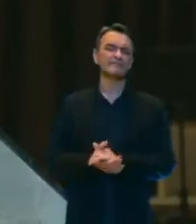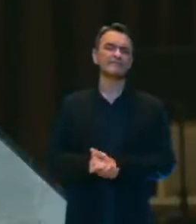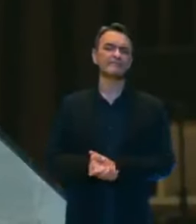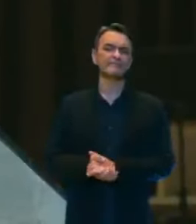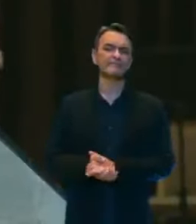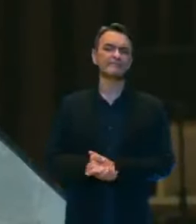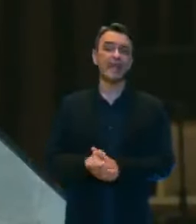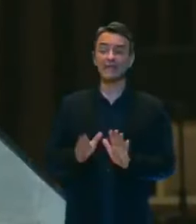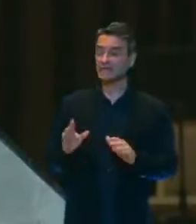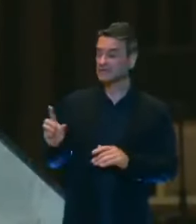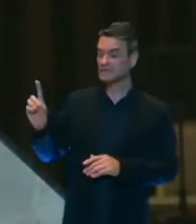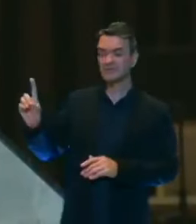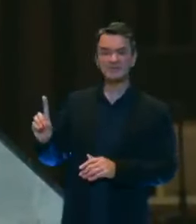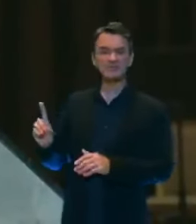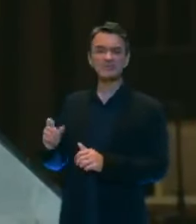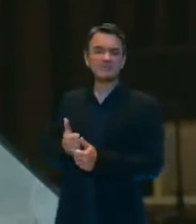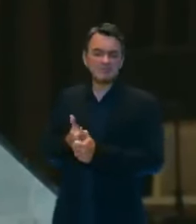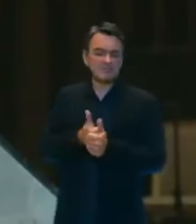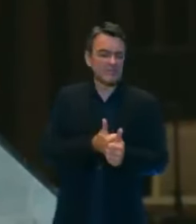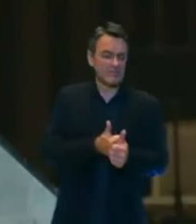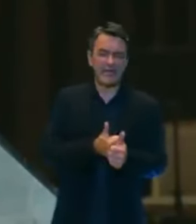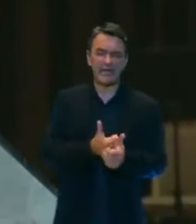pessoas te perseguem,